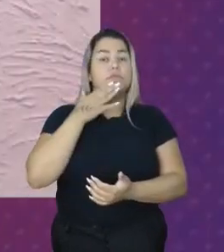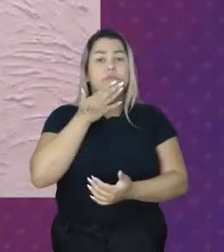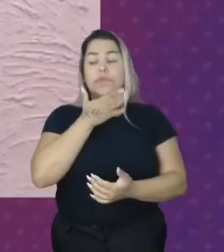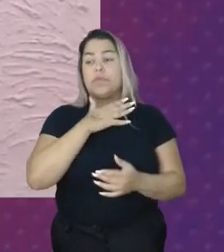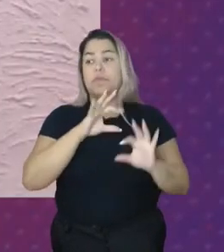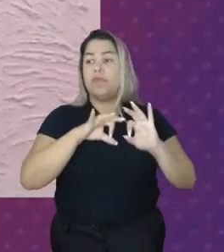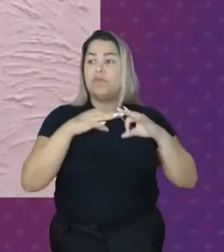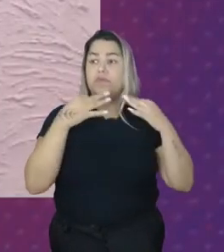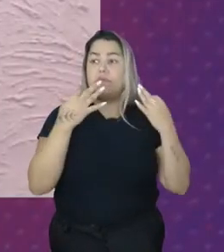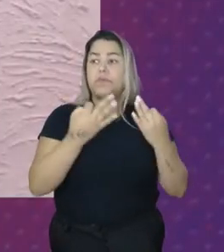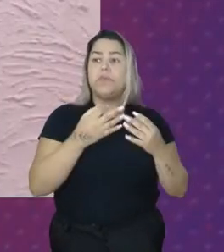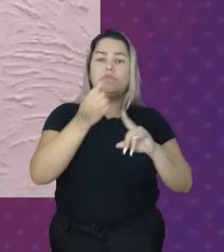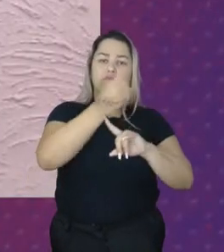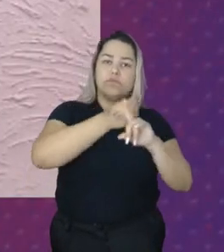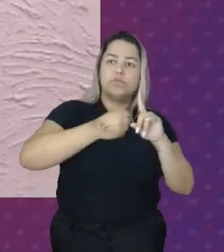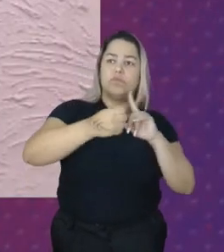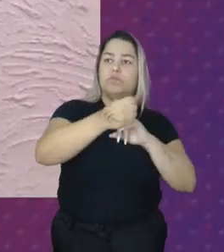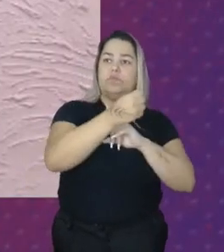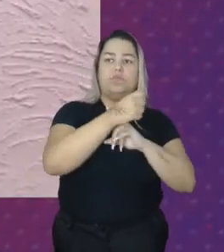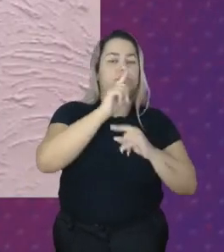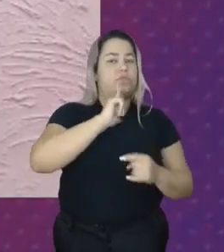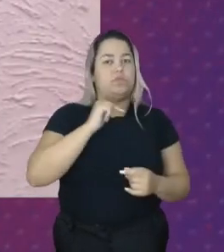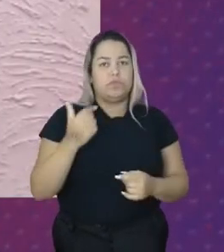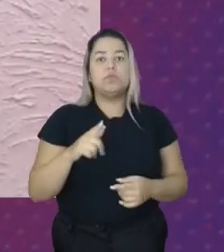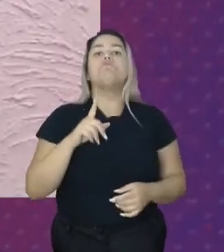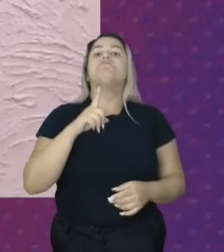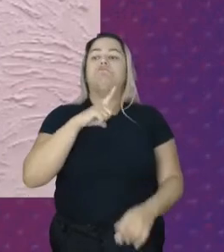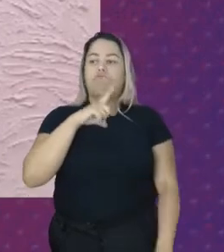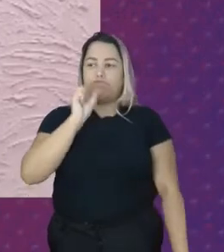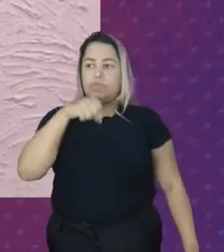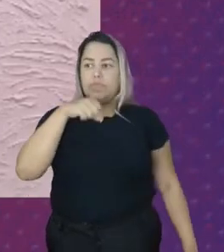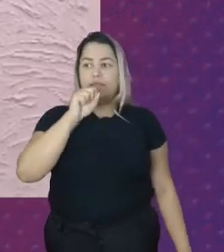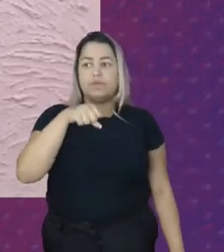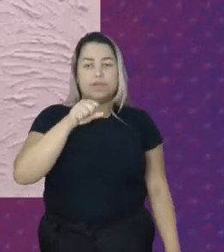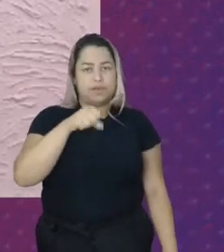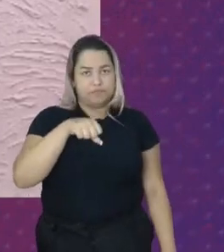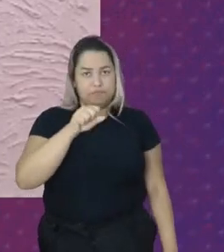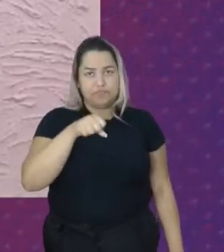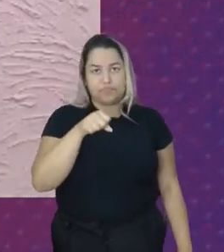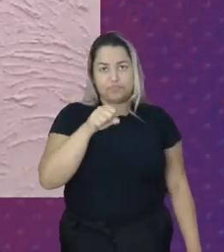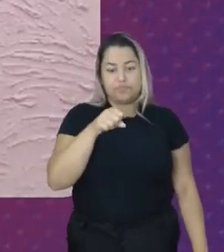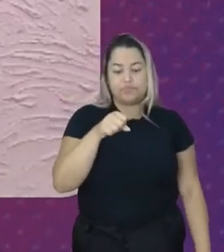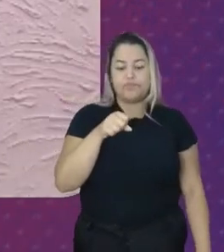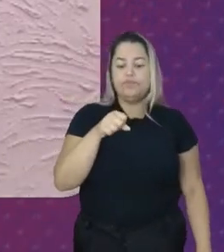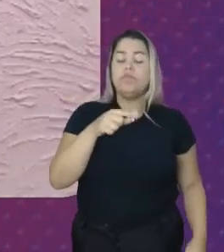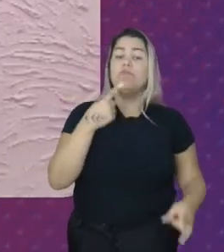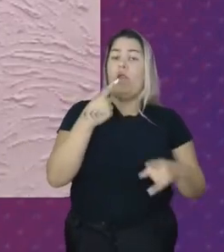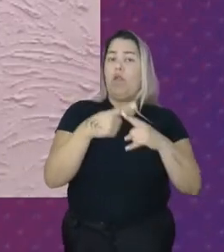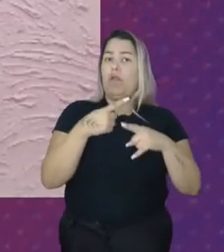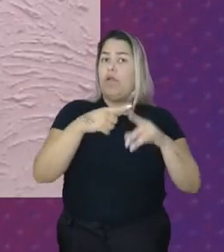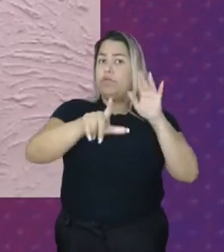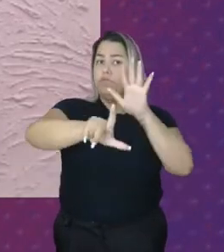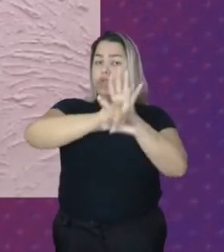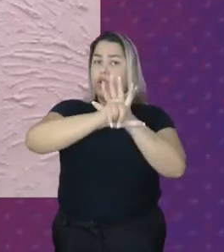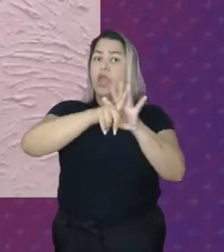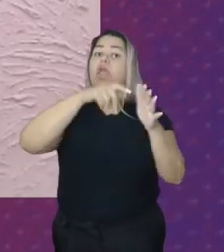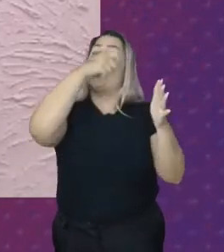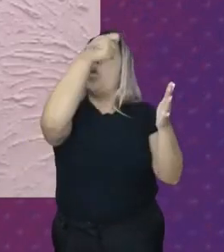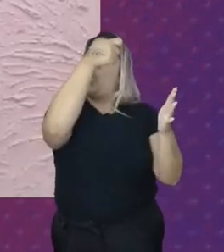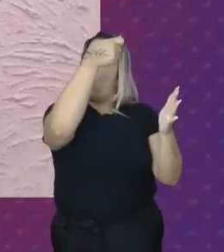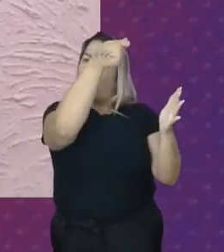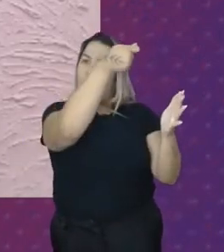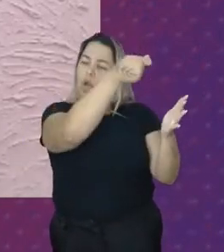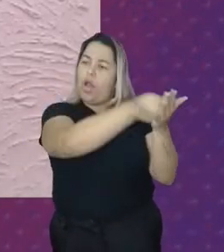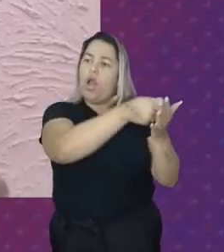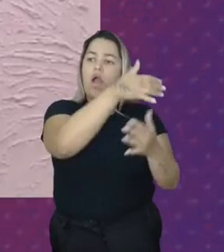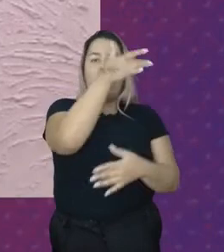mídia, a sociedade falar que não teve avanços, mas teve. Porque quando está lá na lei, é obrigado, a